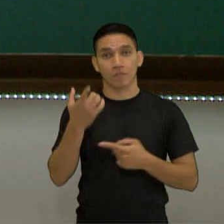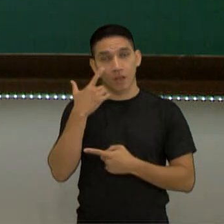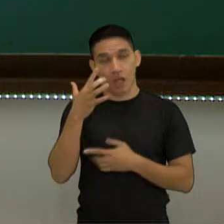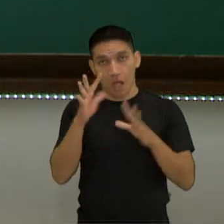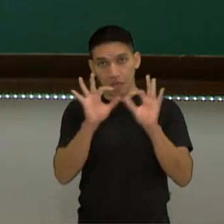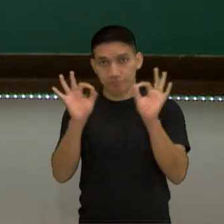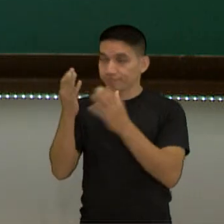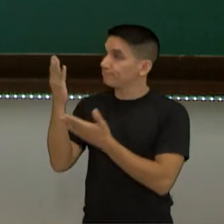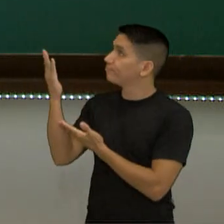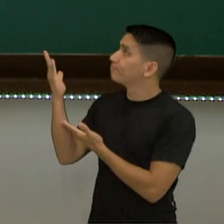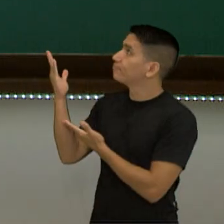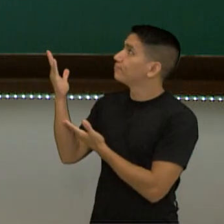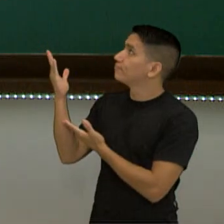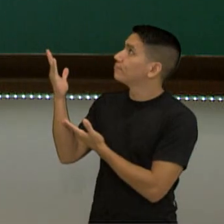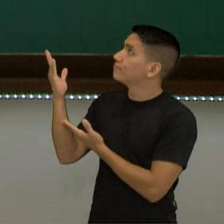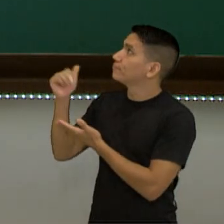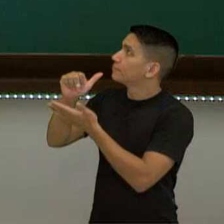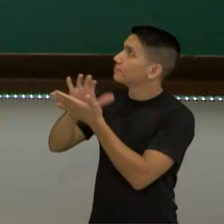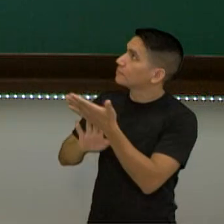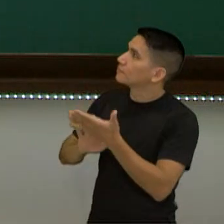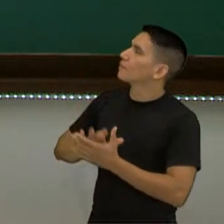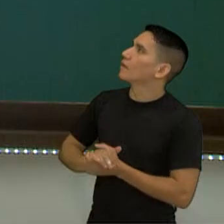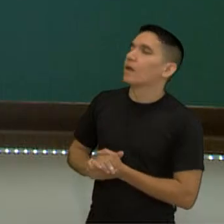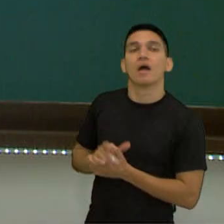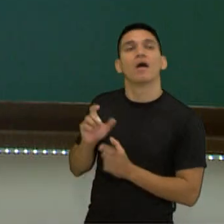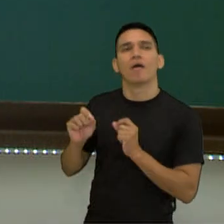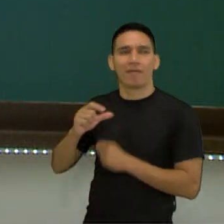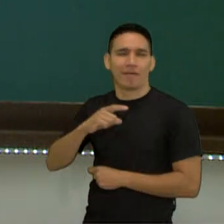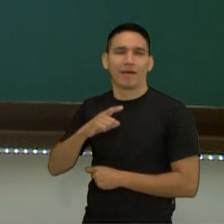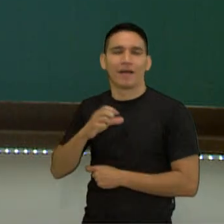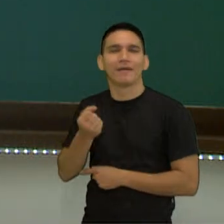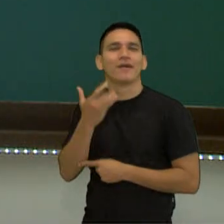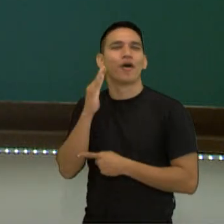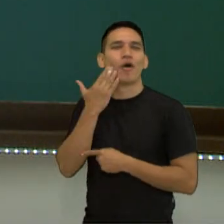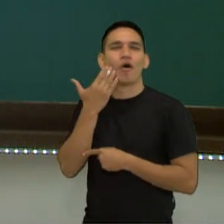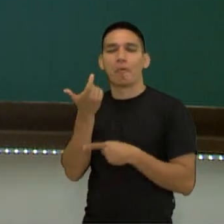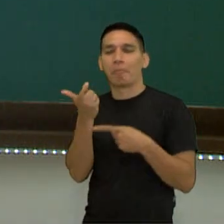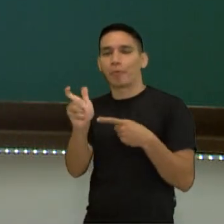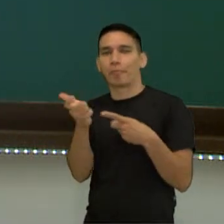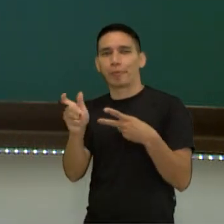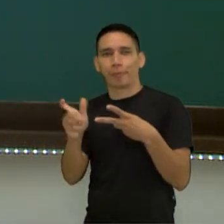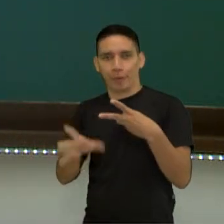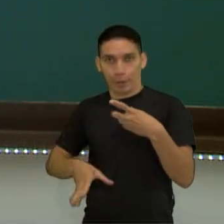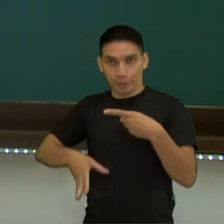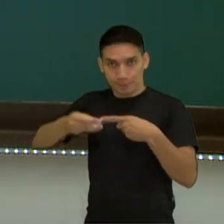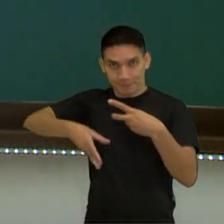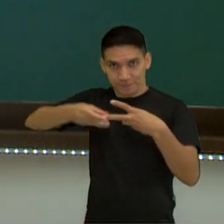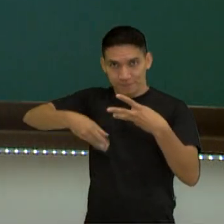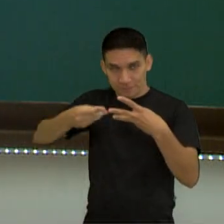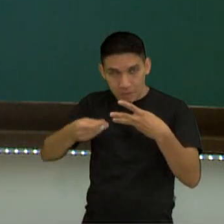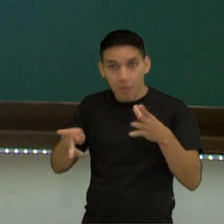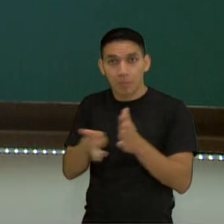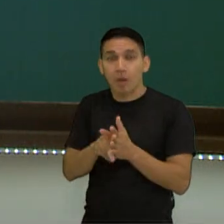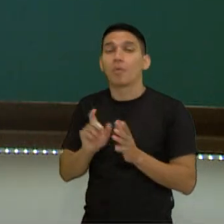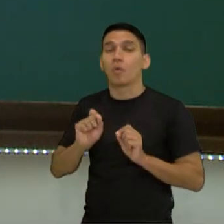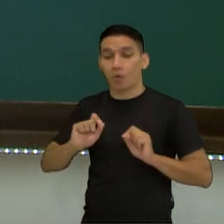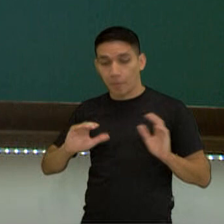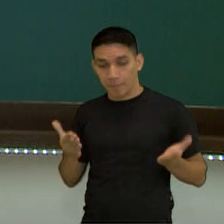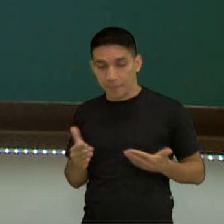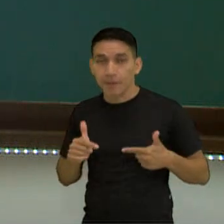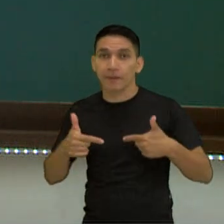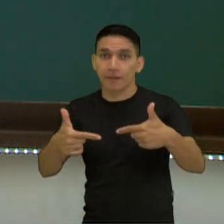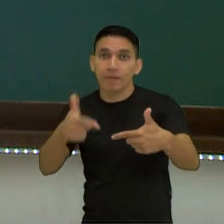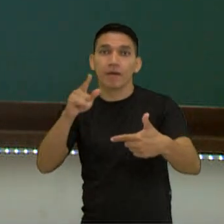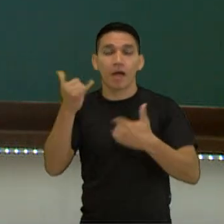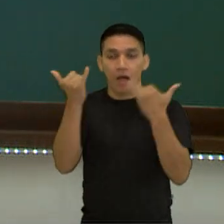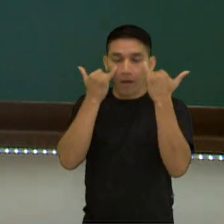Observando o nosso exercício, então nós temos o preenchimento com o presente contínuo, as informações são